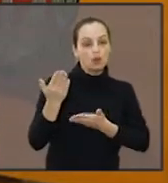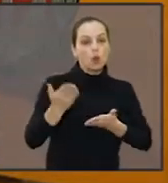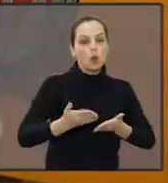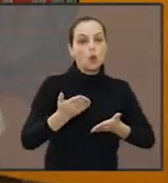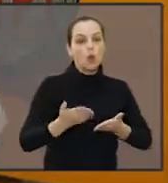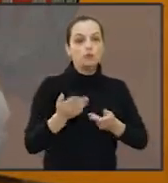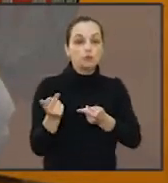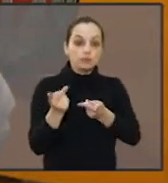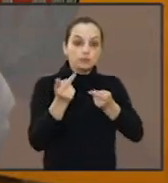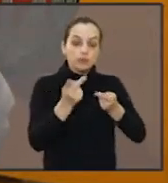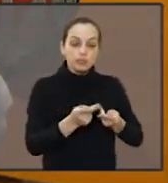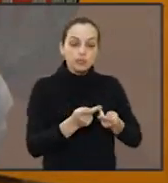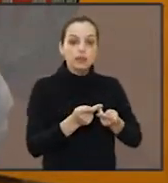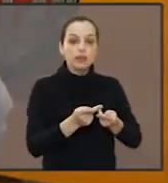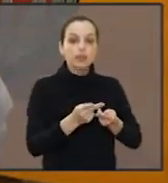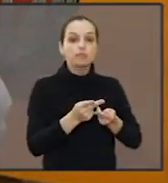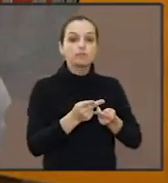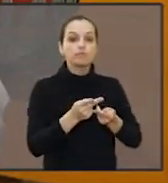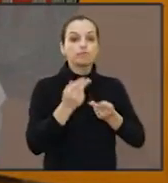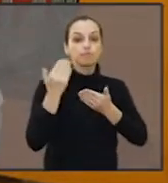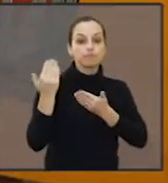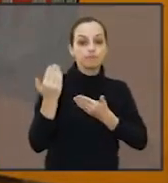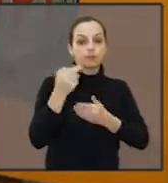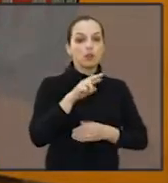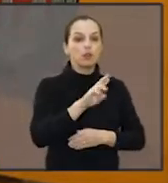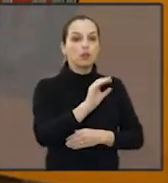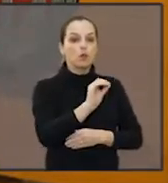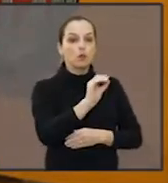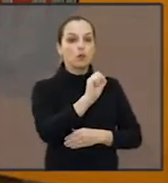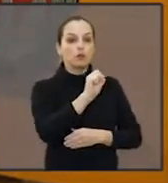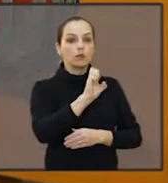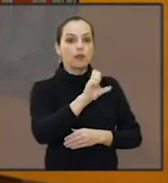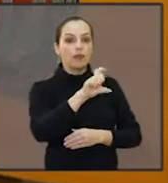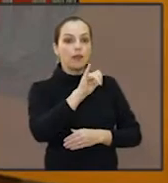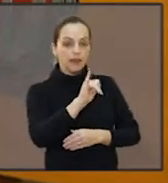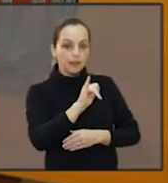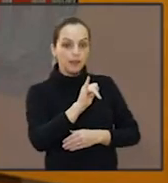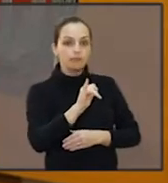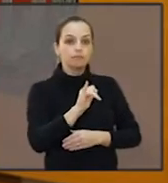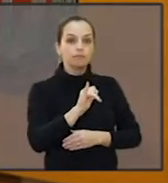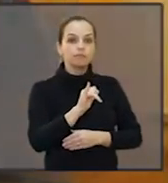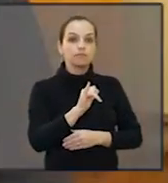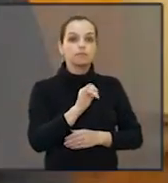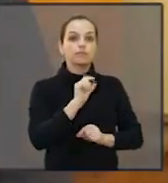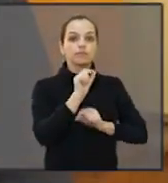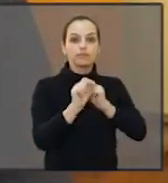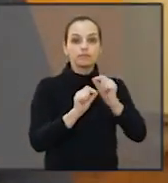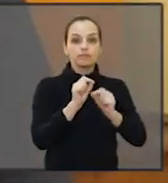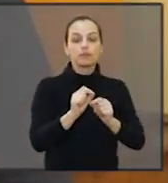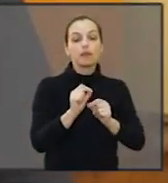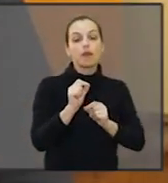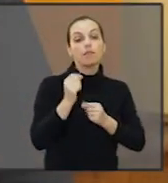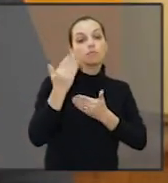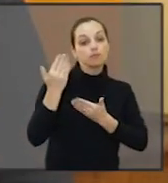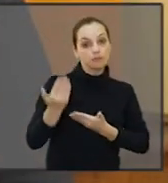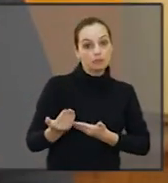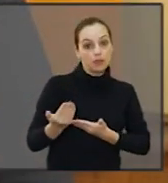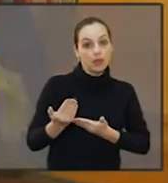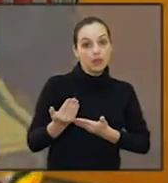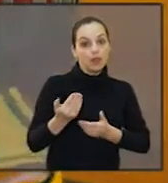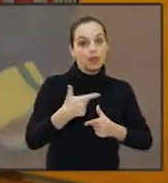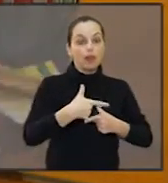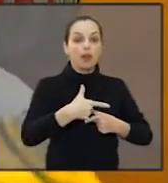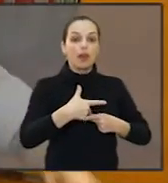nossa visita é da Roseli do Carmo Gustavo. Ela que foi